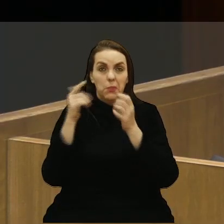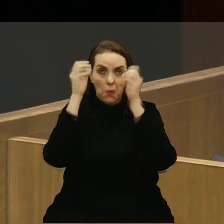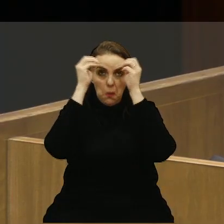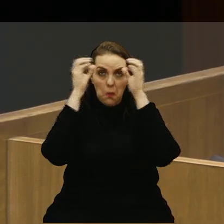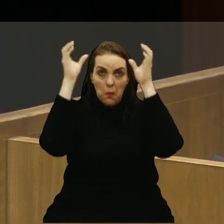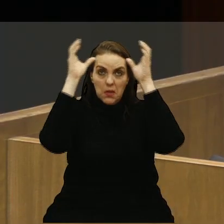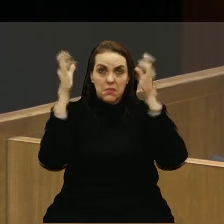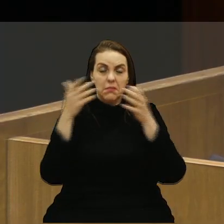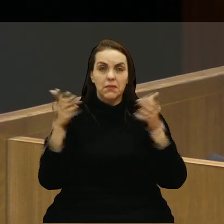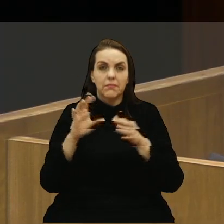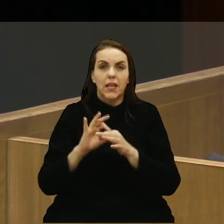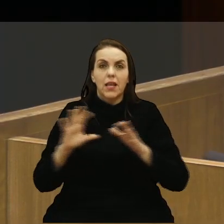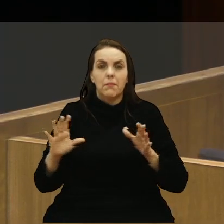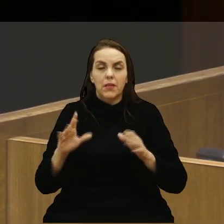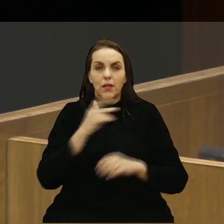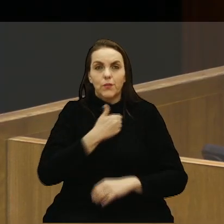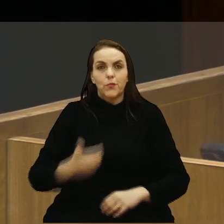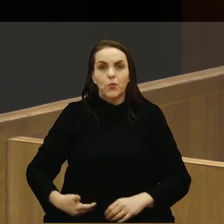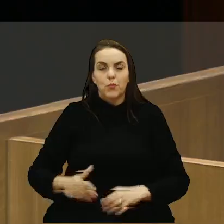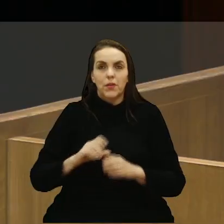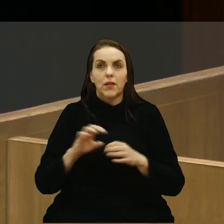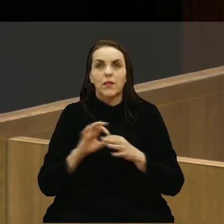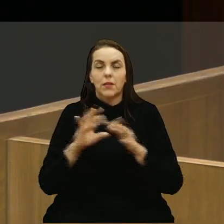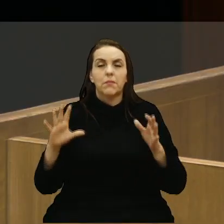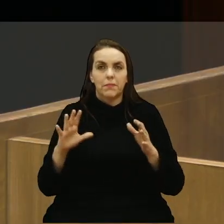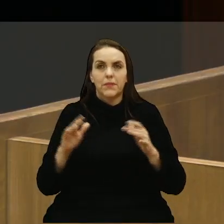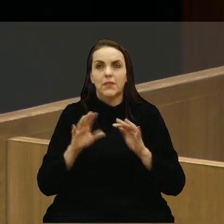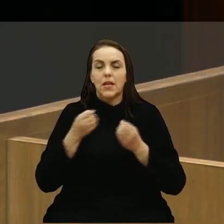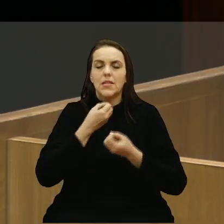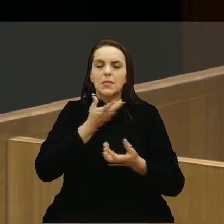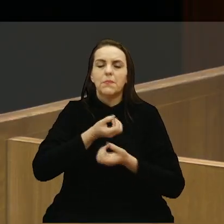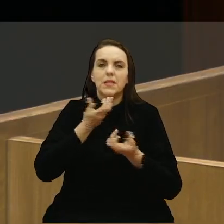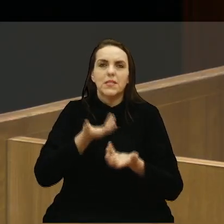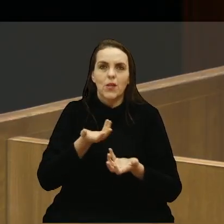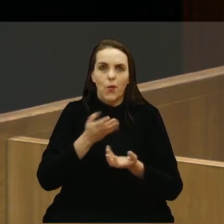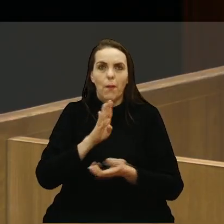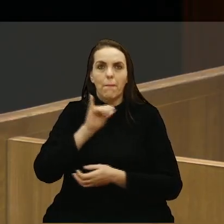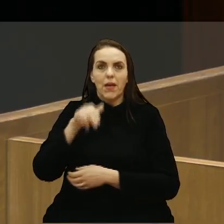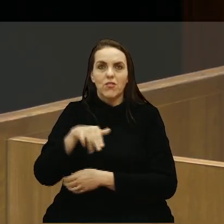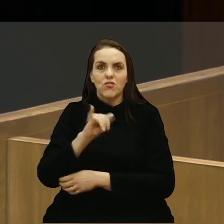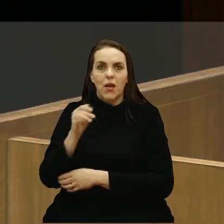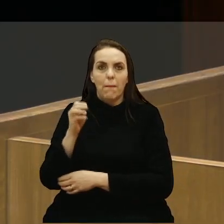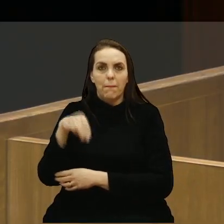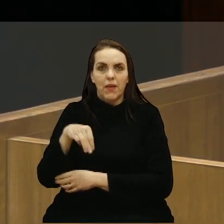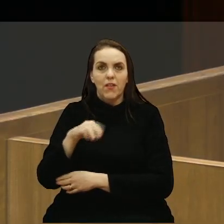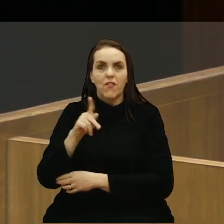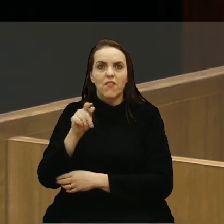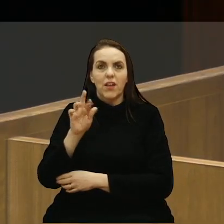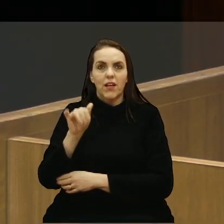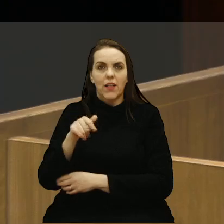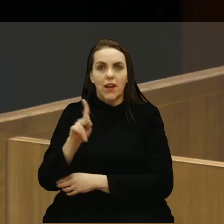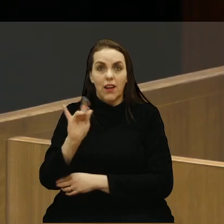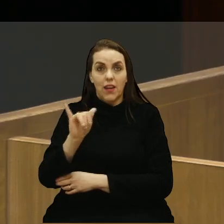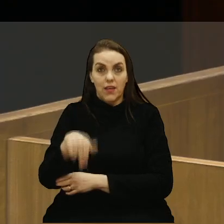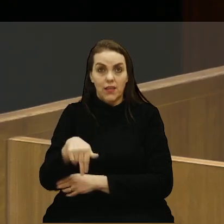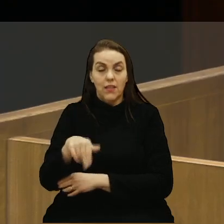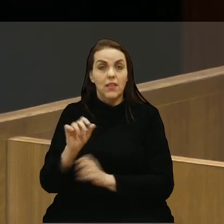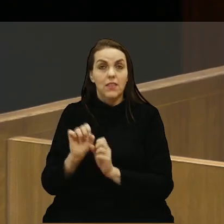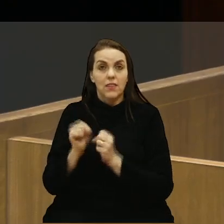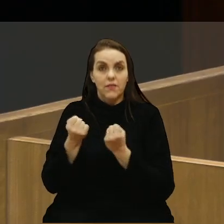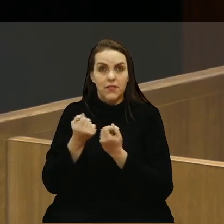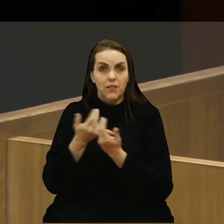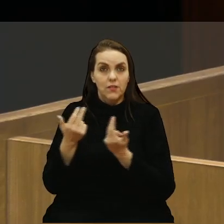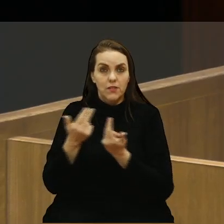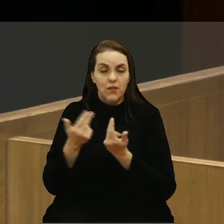liberdade pública sem liberdade de expressão. Benjamin Franklin. Só para finalizar, a gente vai continuar defendendo até as besteiras que os outros dizem, mas quando for crime que